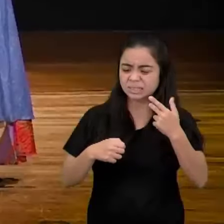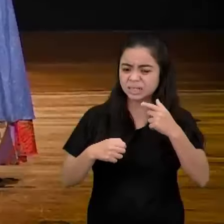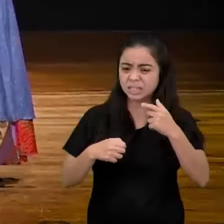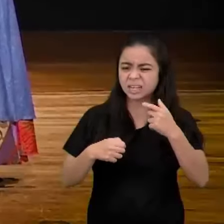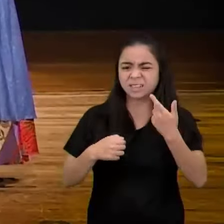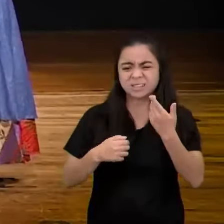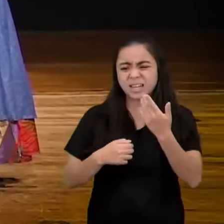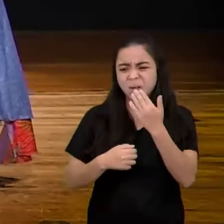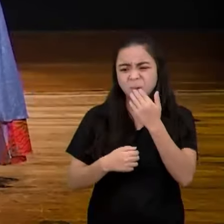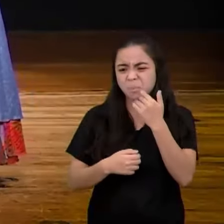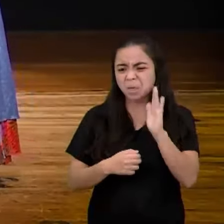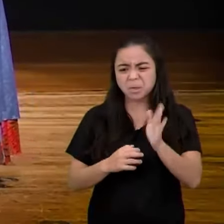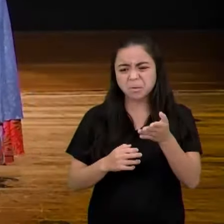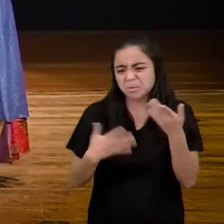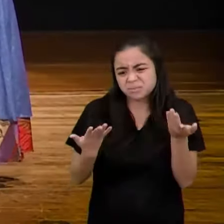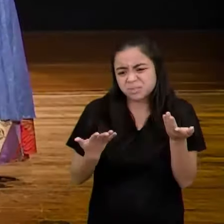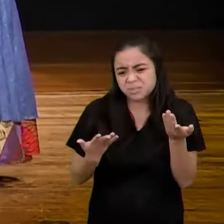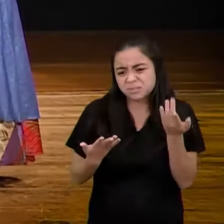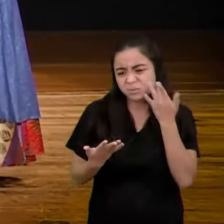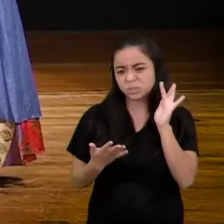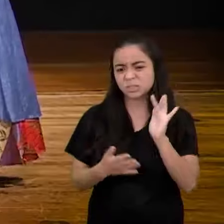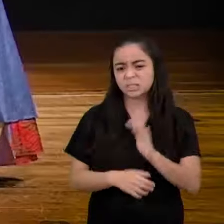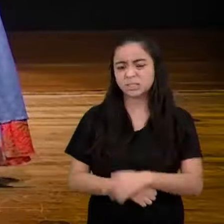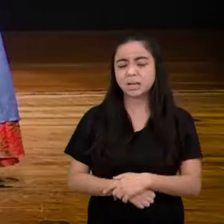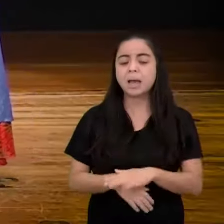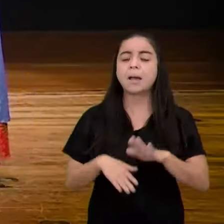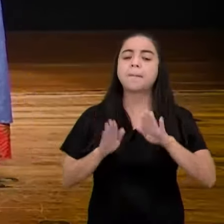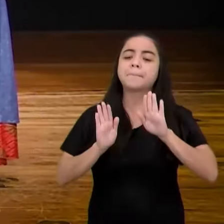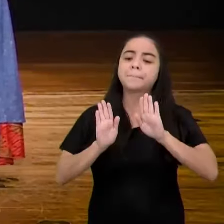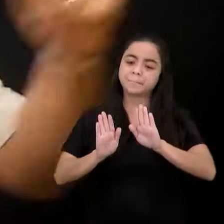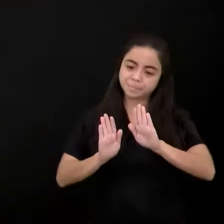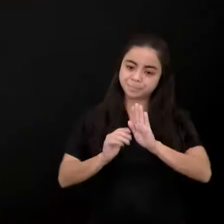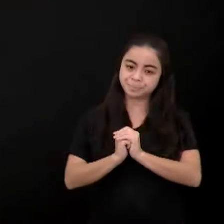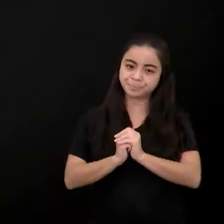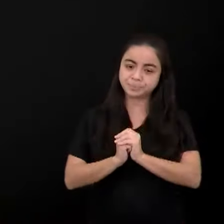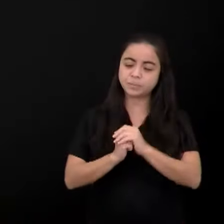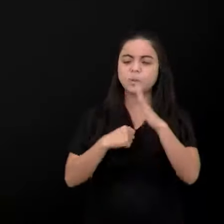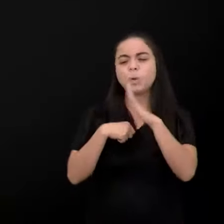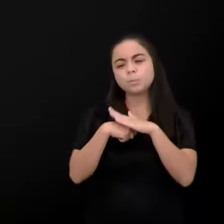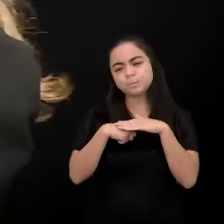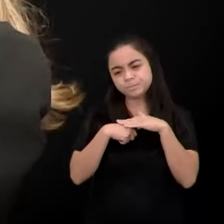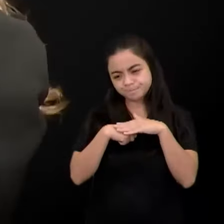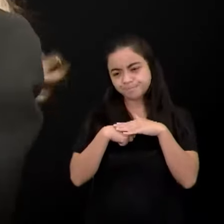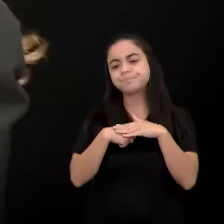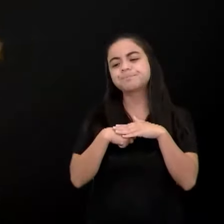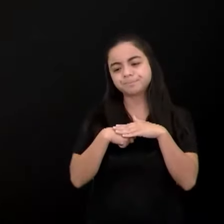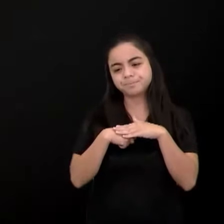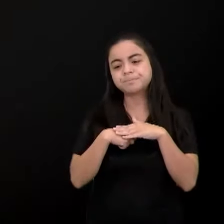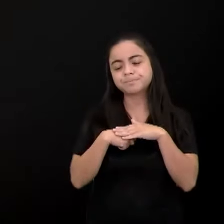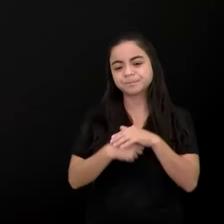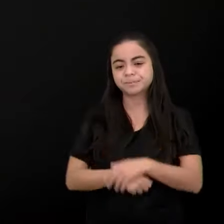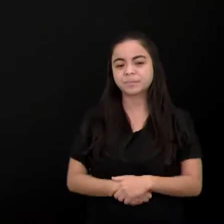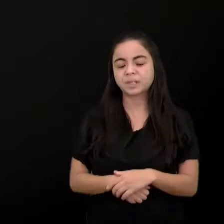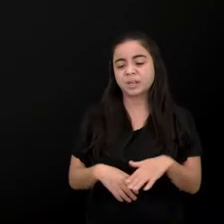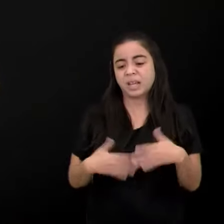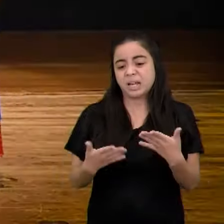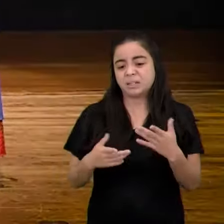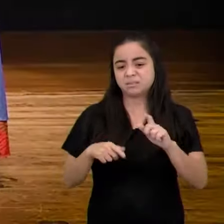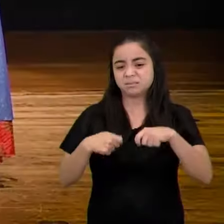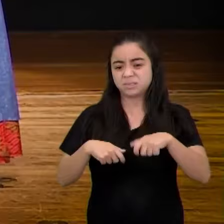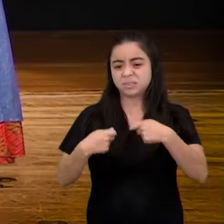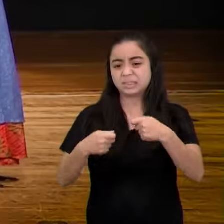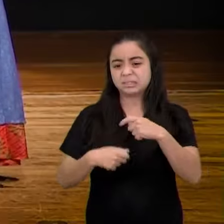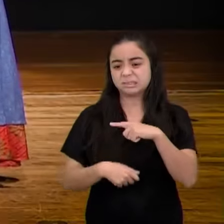Alguém comeu, não sei. Talvez eu, não sei. Mas eu trouxe com muito carinho. Pelo menos trouxeste algo.